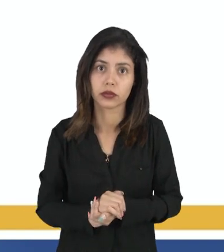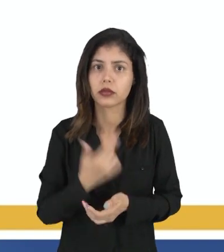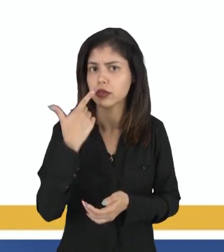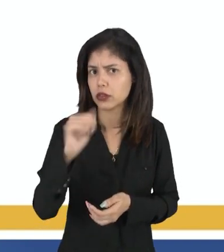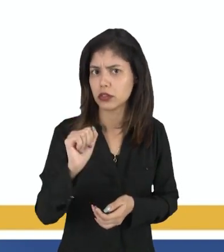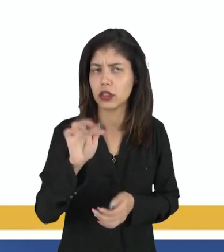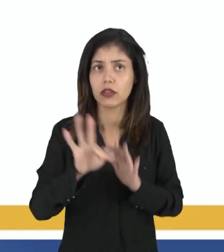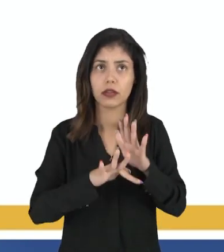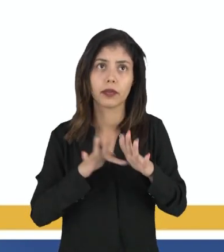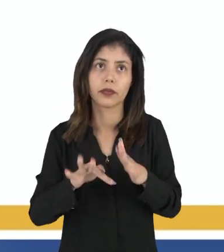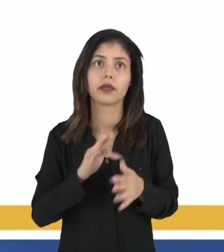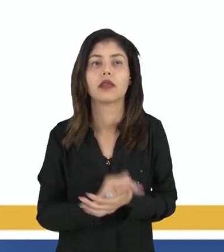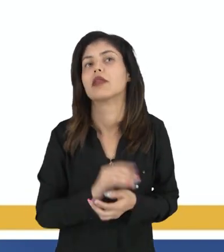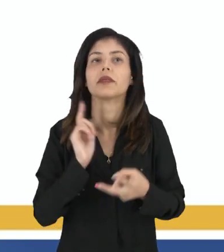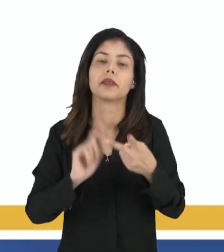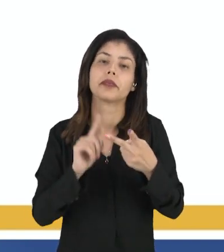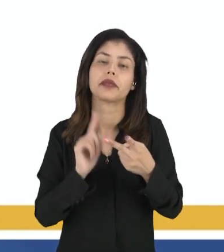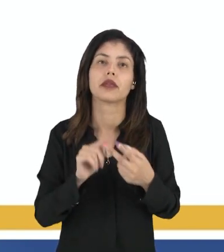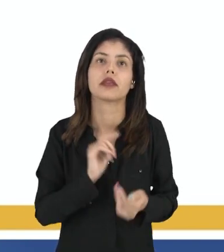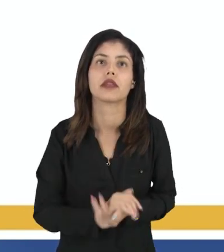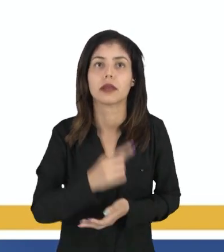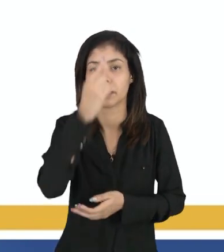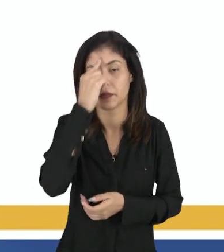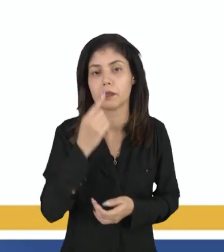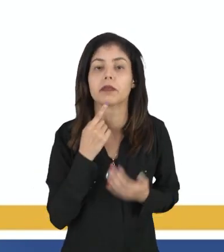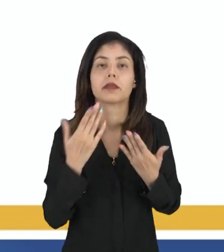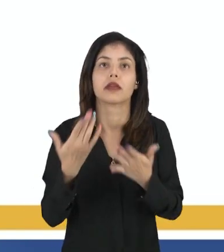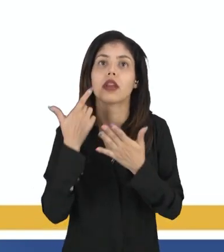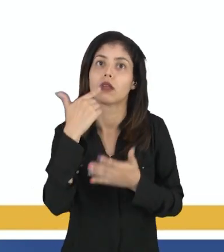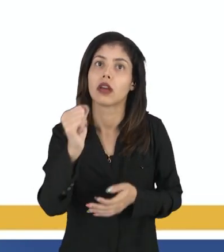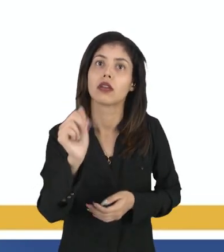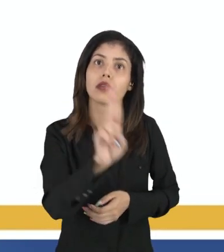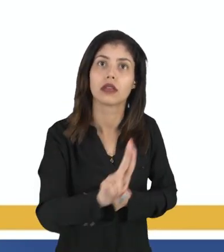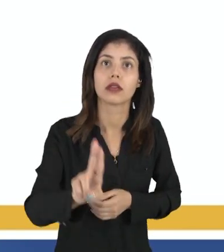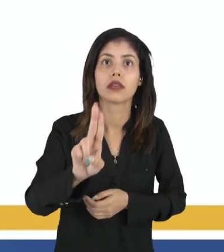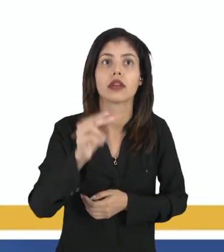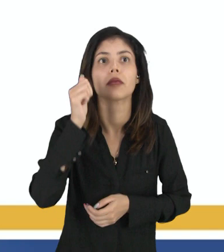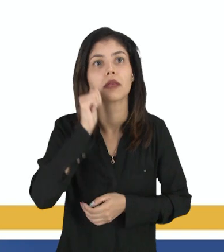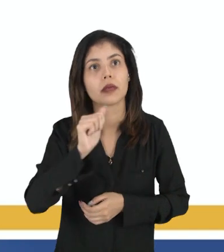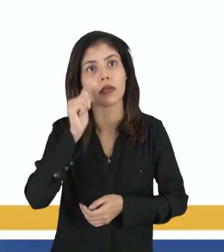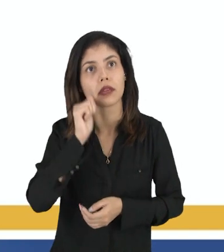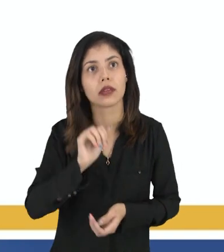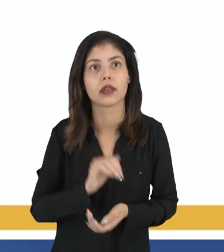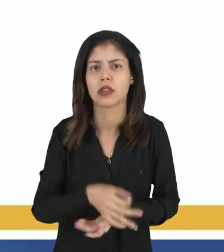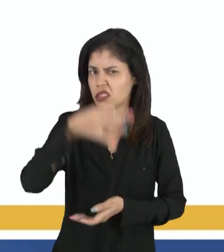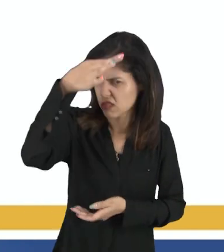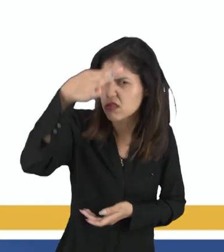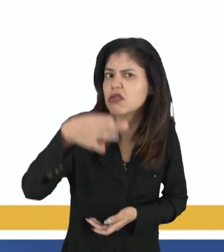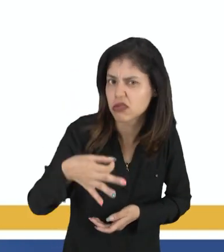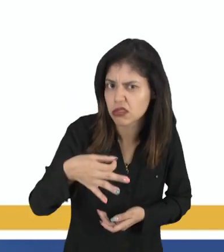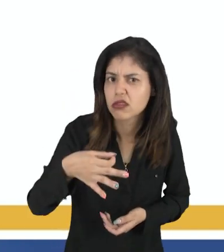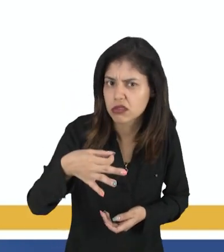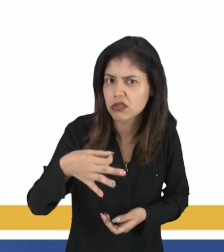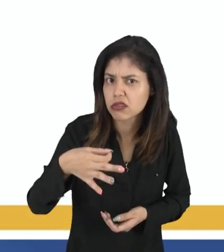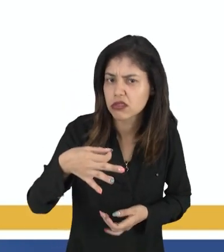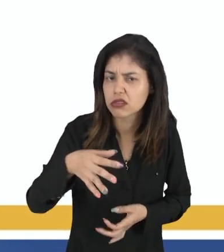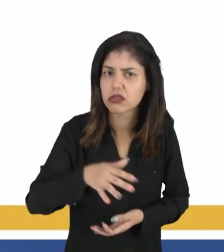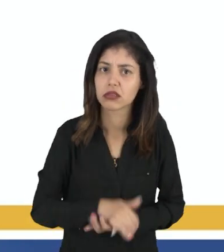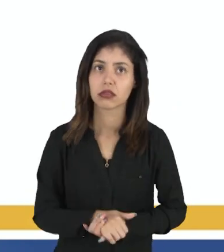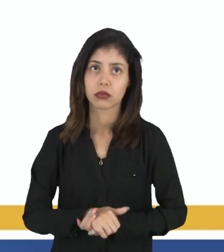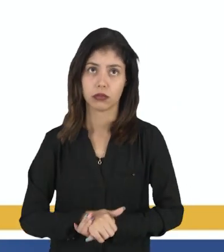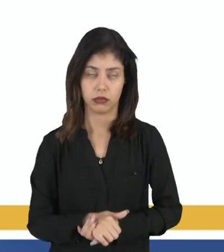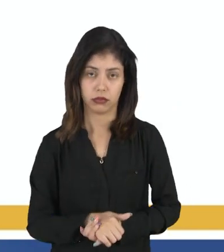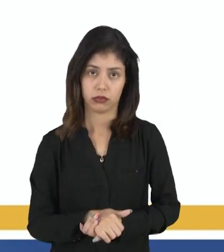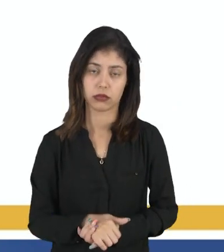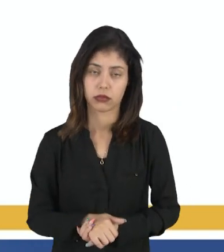formal. Segunda pergunta. Na charge, a linguagem utilizada pela mulher é adequada ao